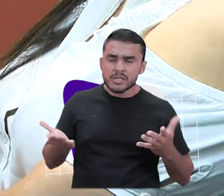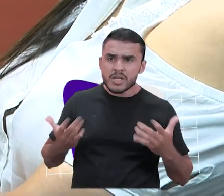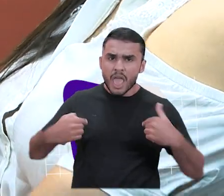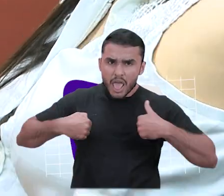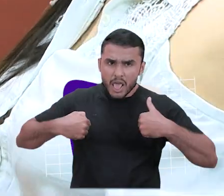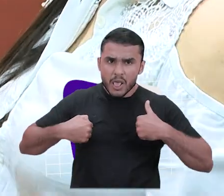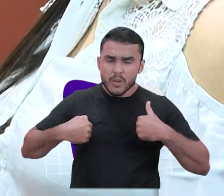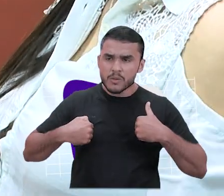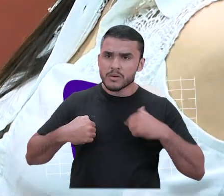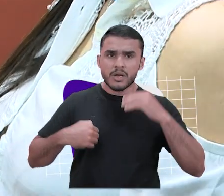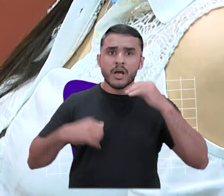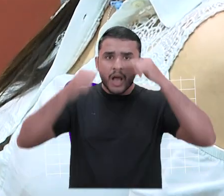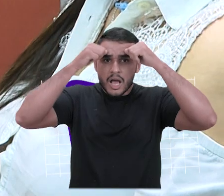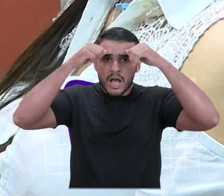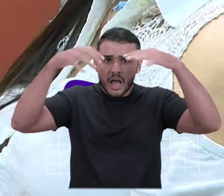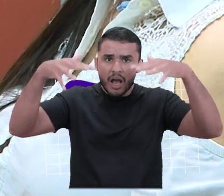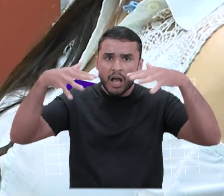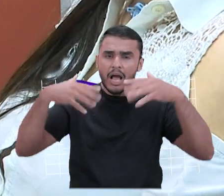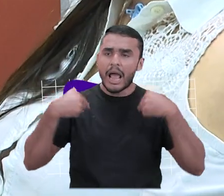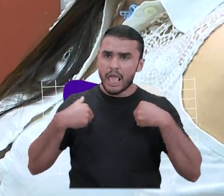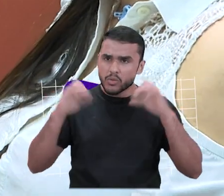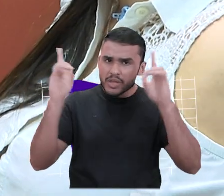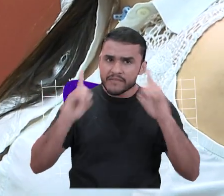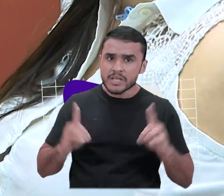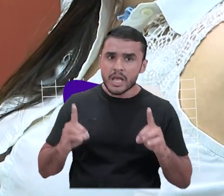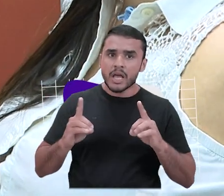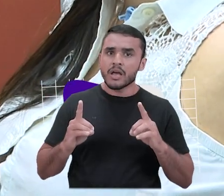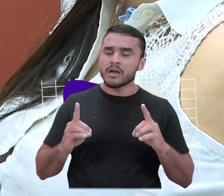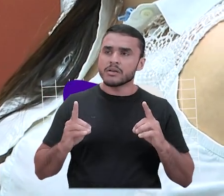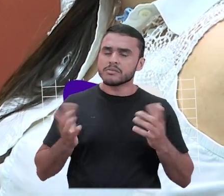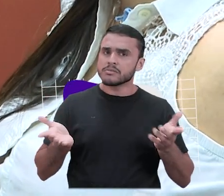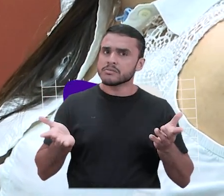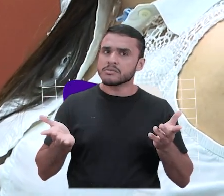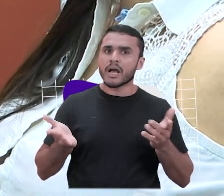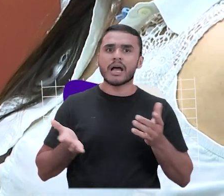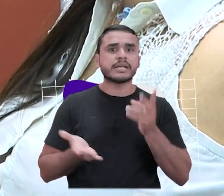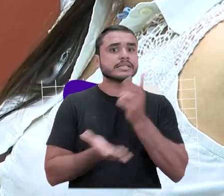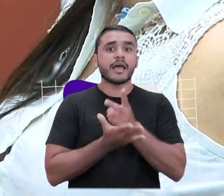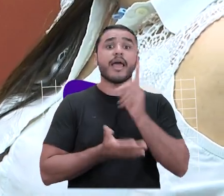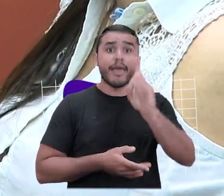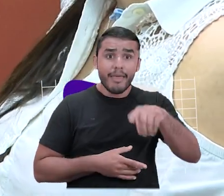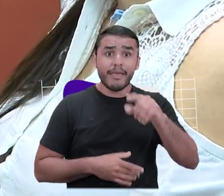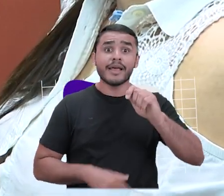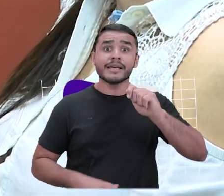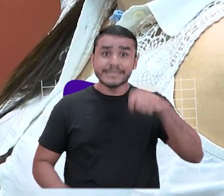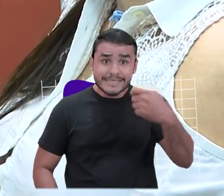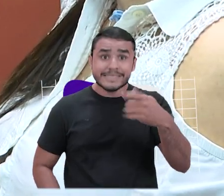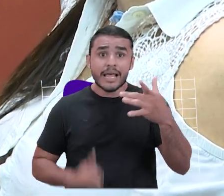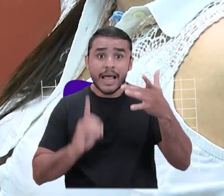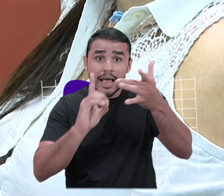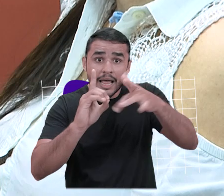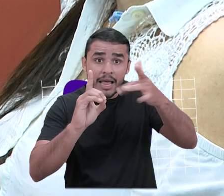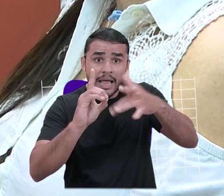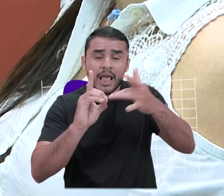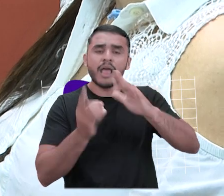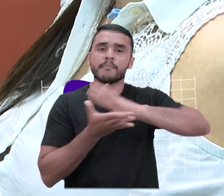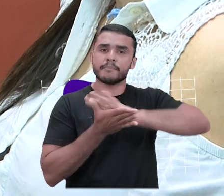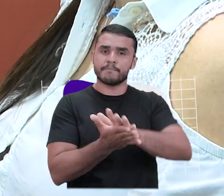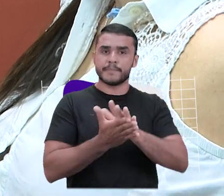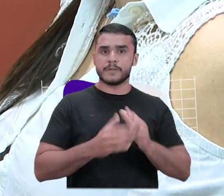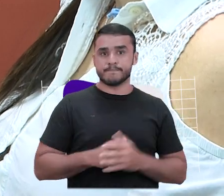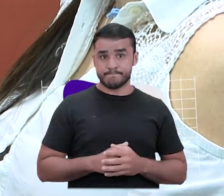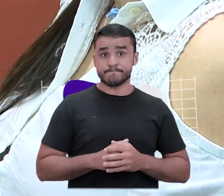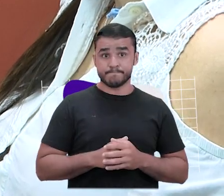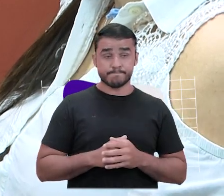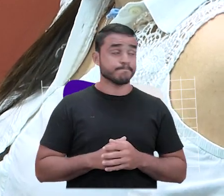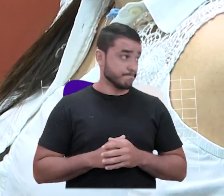o autista é necessariamente um incapacitado. Sim. E é sempre essa chave, né? E, na verdade, até não gosto, não vou aqui